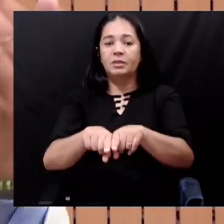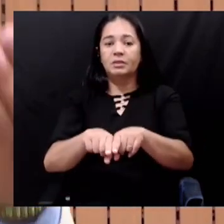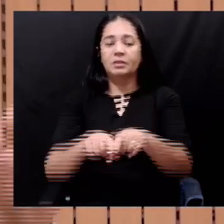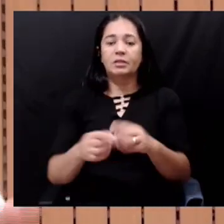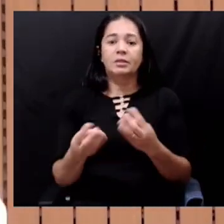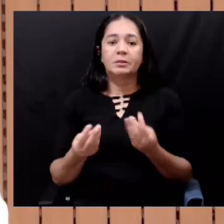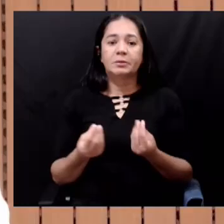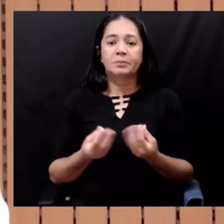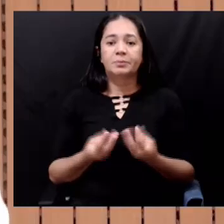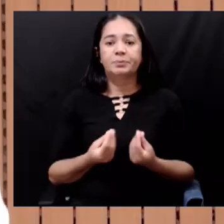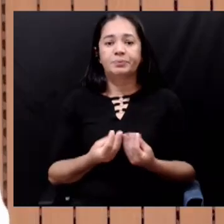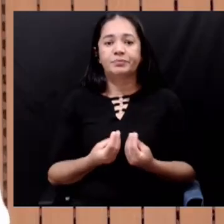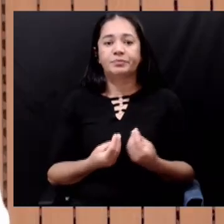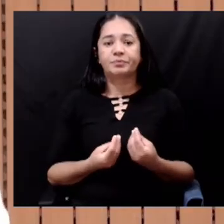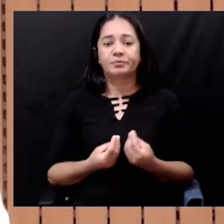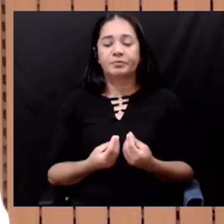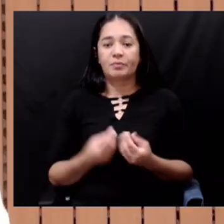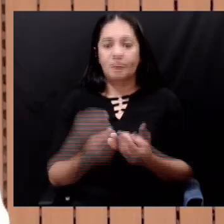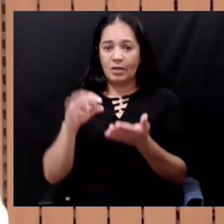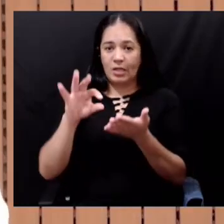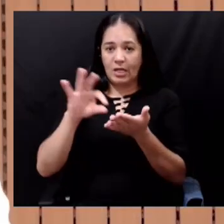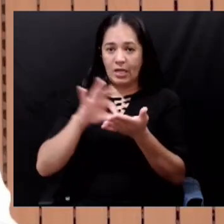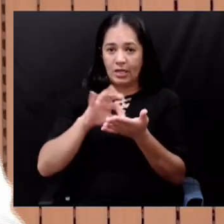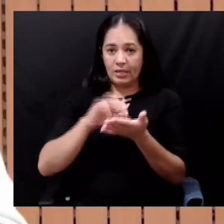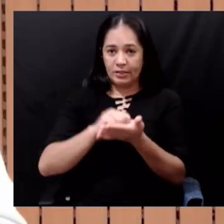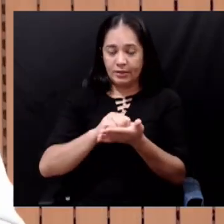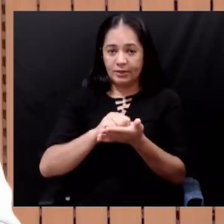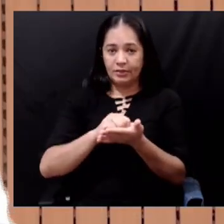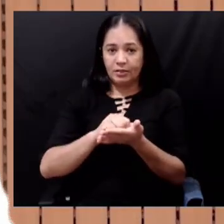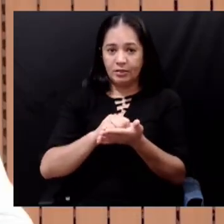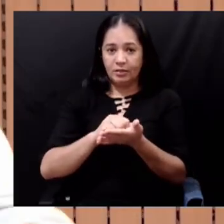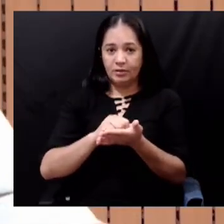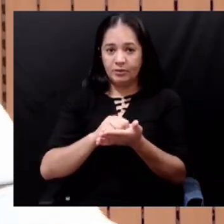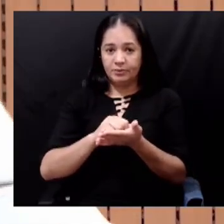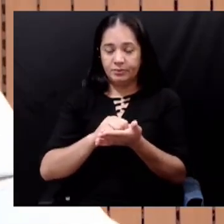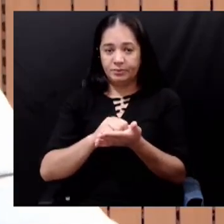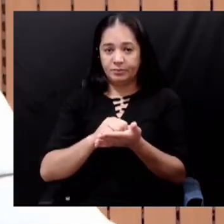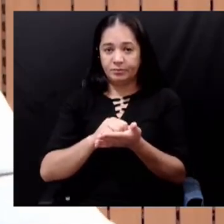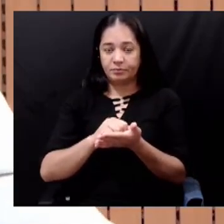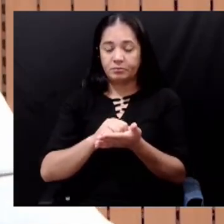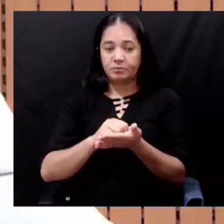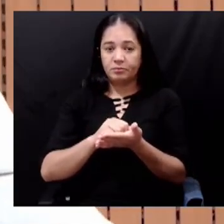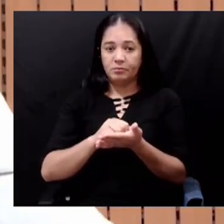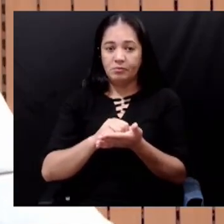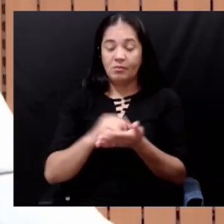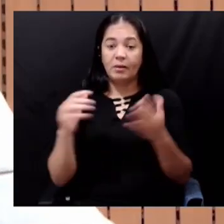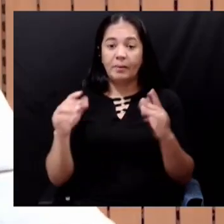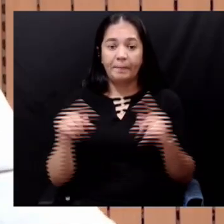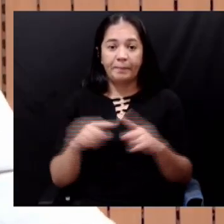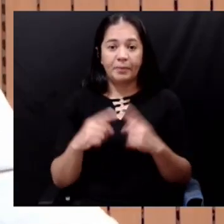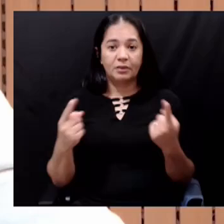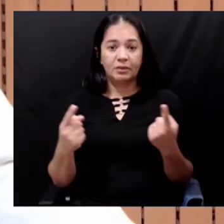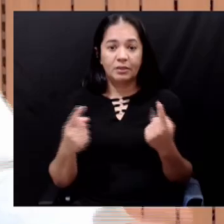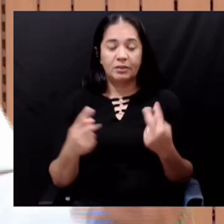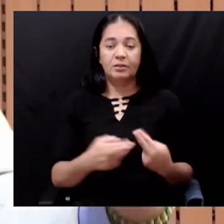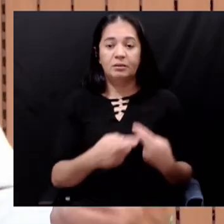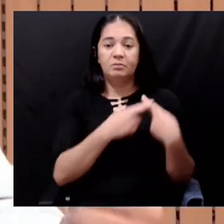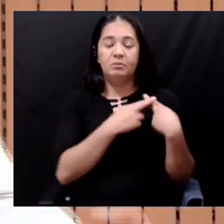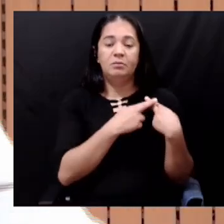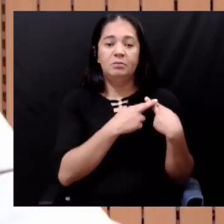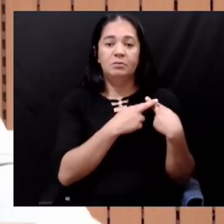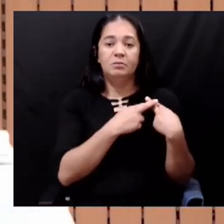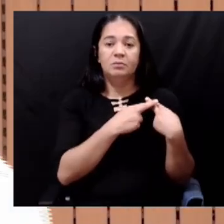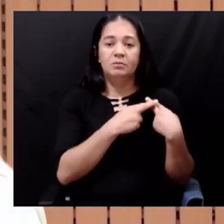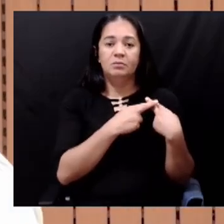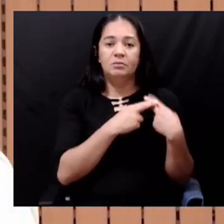a inscrição pela IO que tem CNPJ. Agora, a responsabilidade de apresentar, por